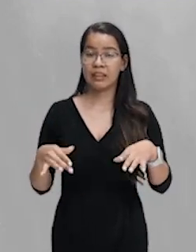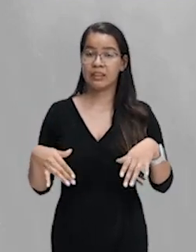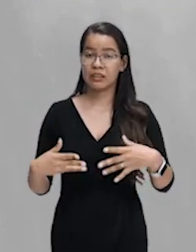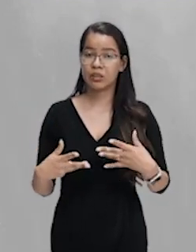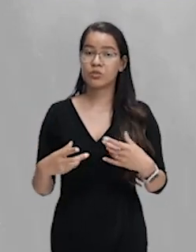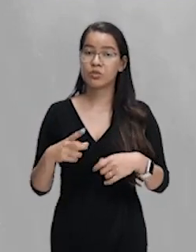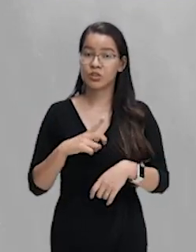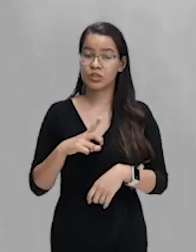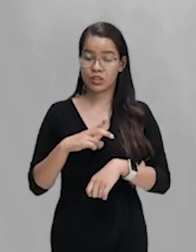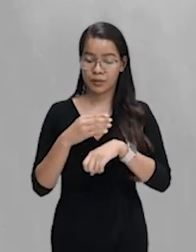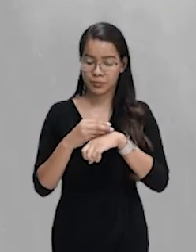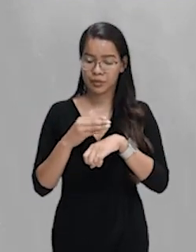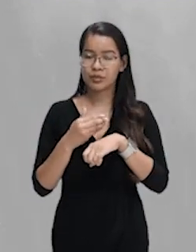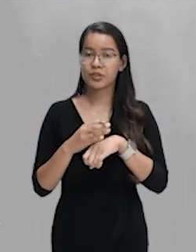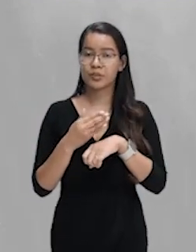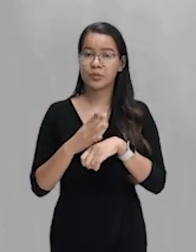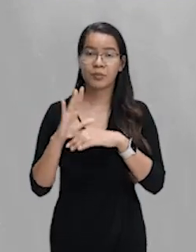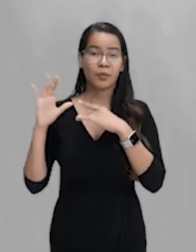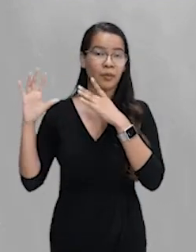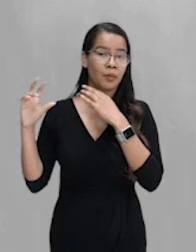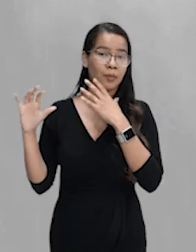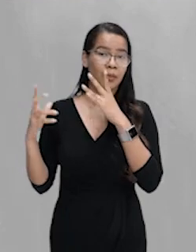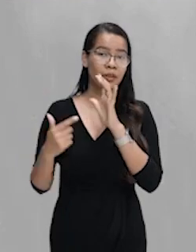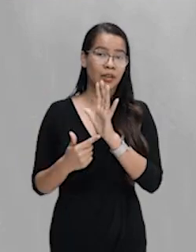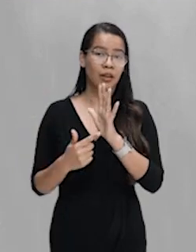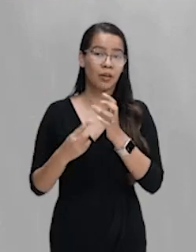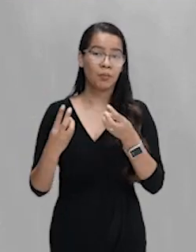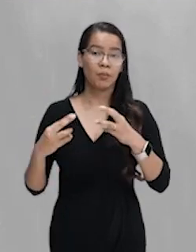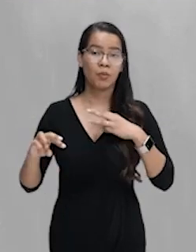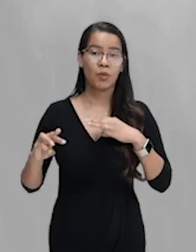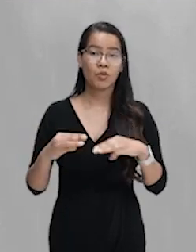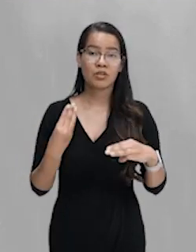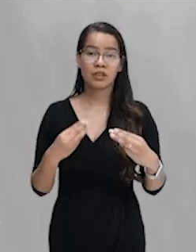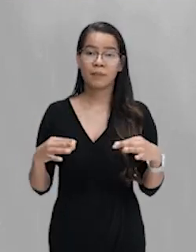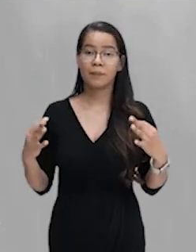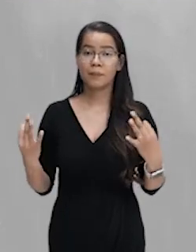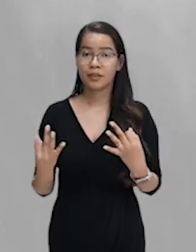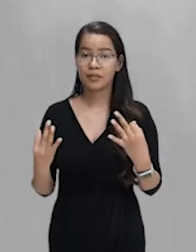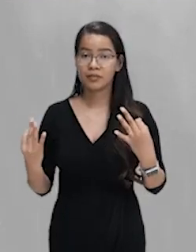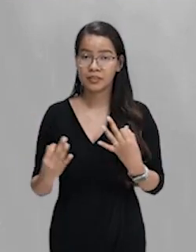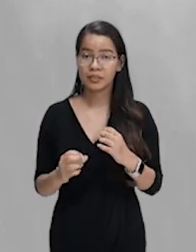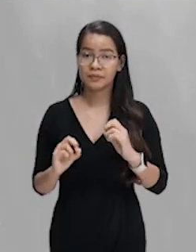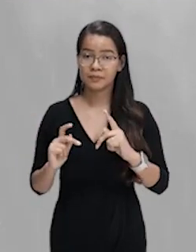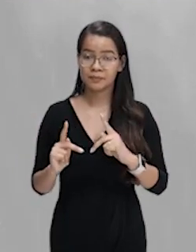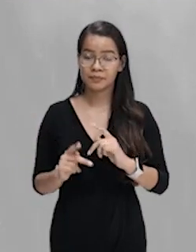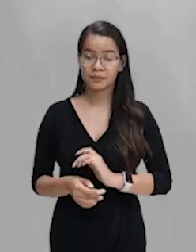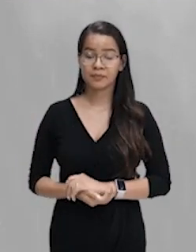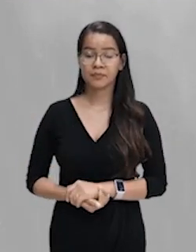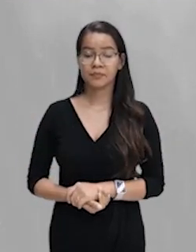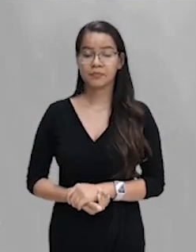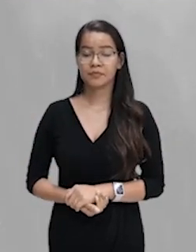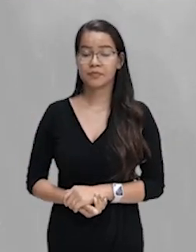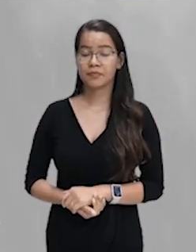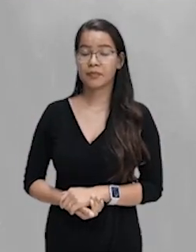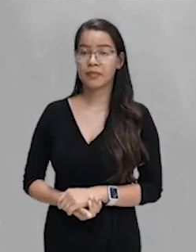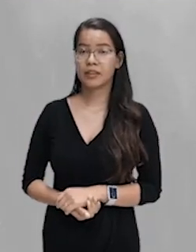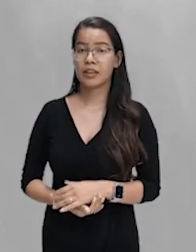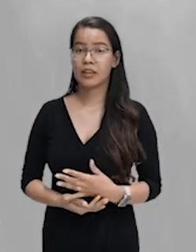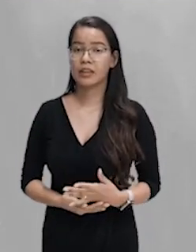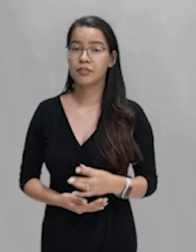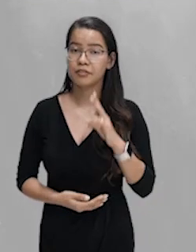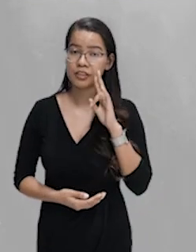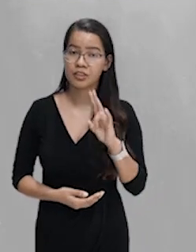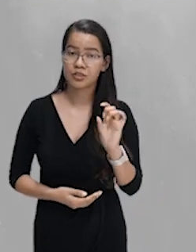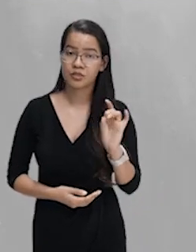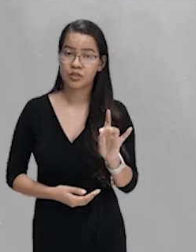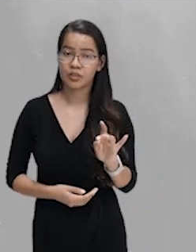havia praticado muito para apresentar esta peça tão perfeitamente, certo? Então, olha só,